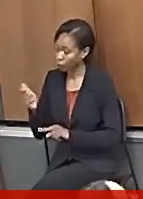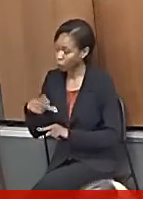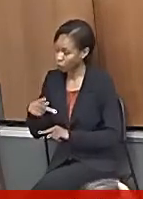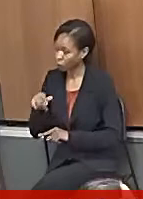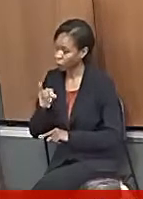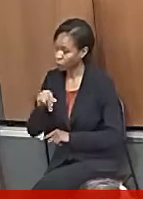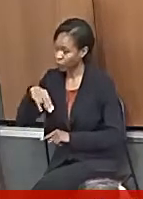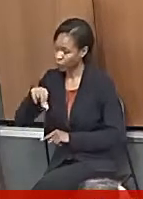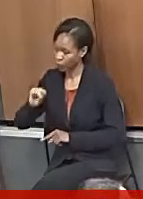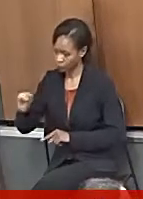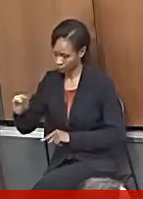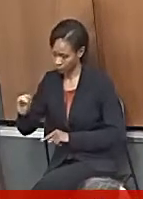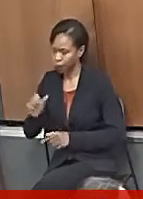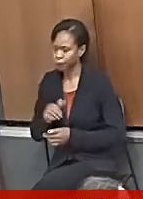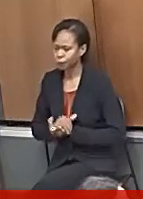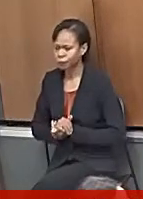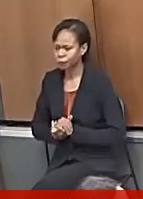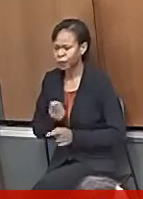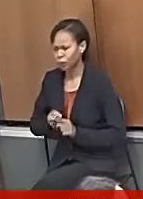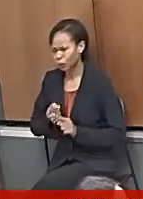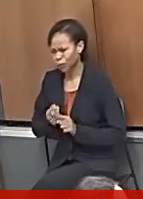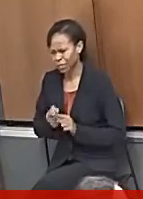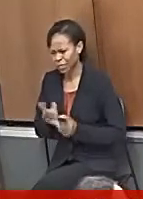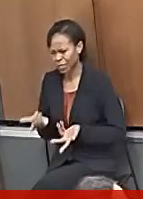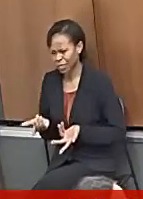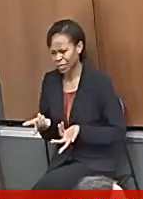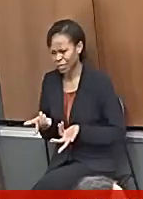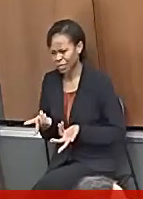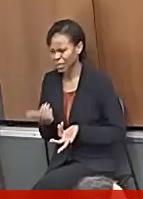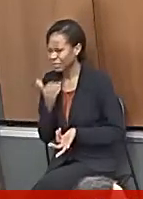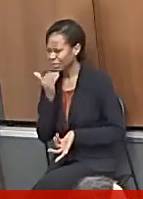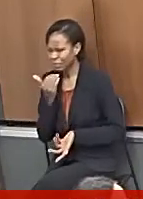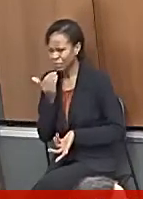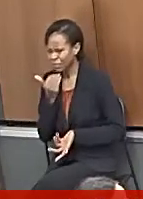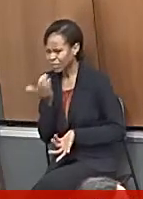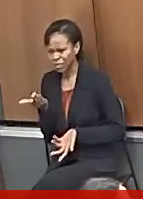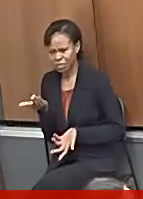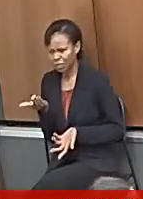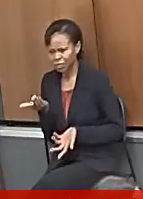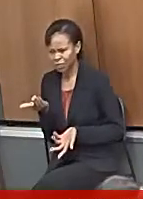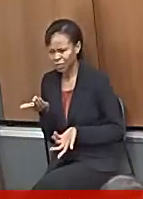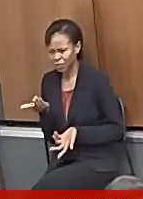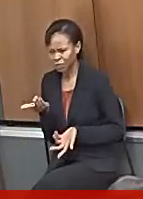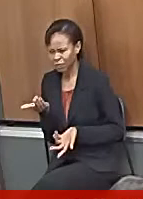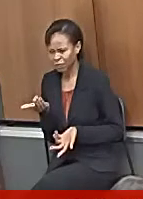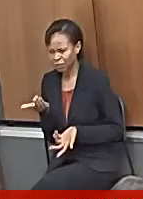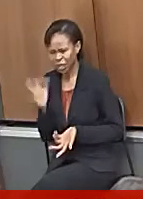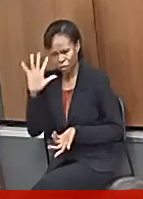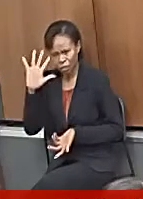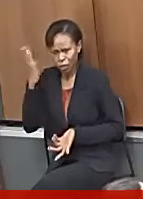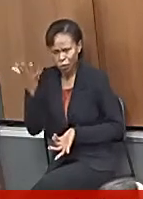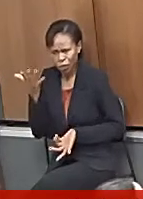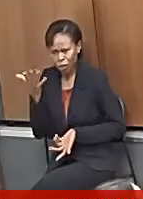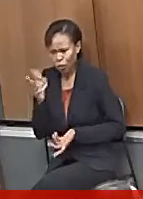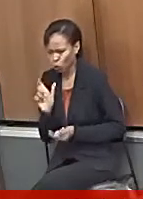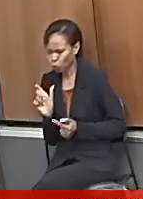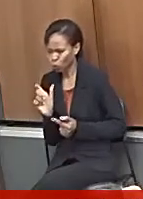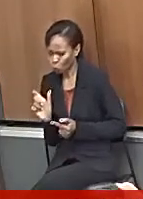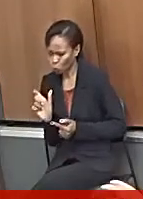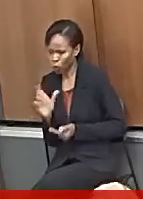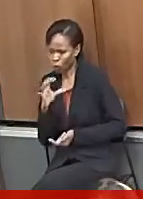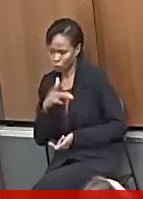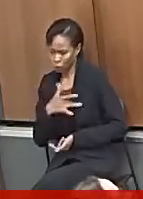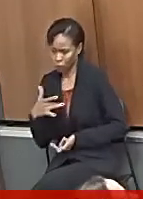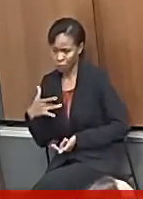digo por quê porque não foi ninguém que deu causa a esse término do plano de saúde se você recebe